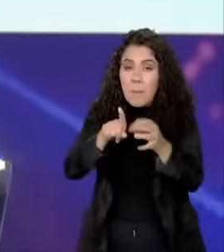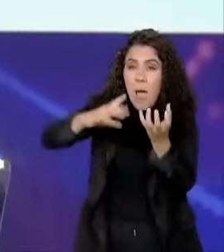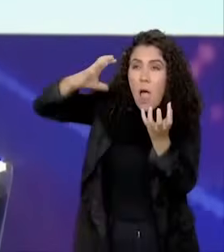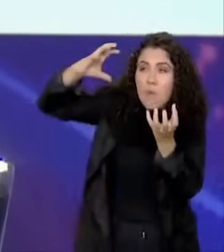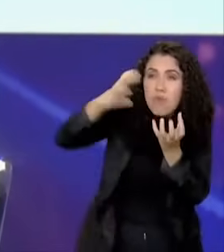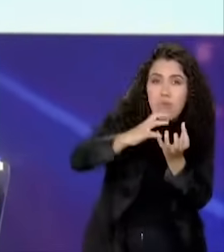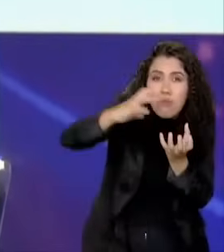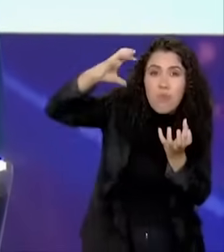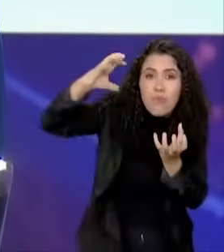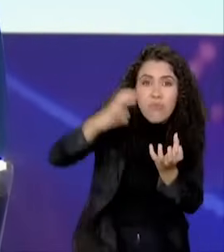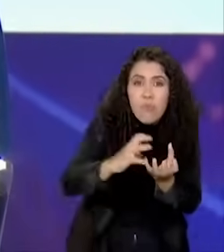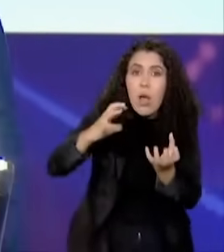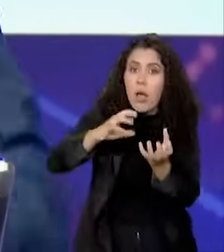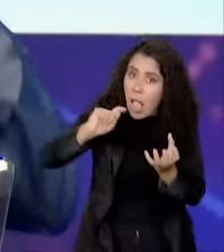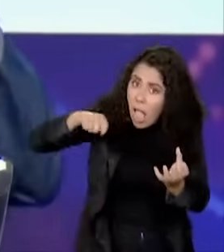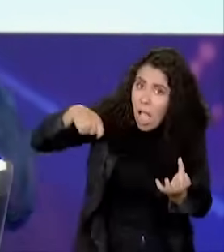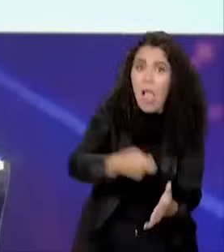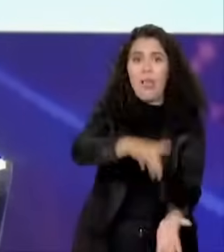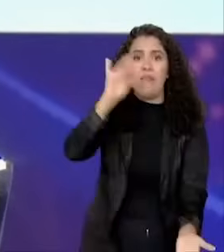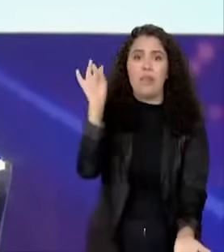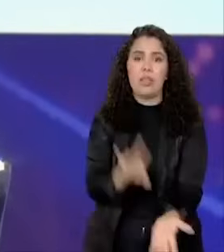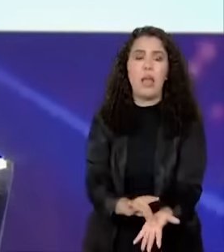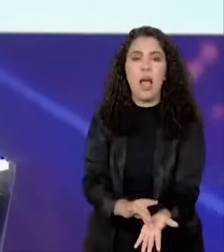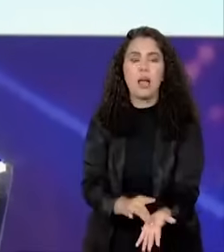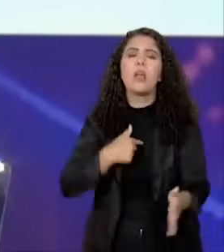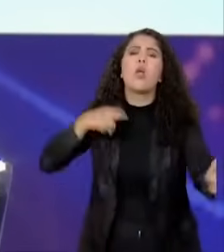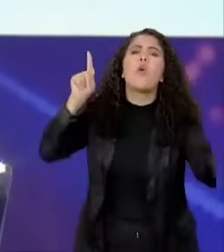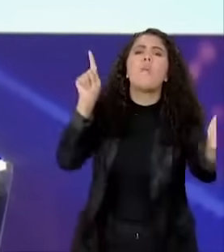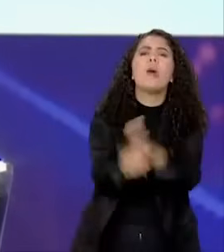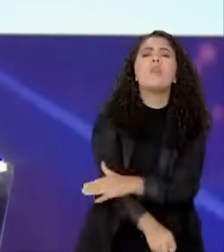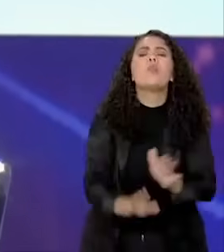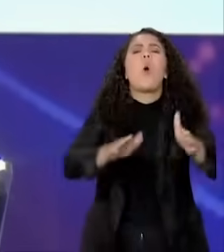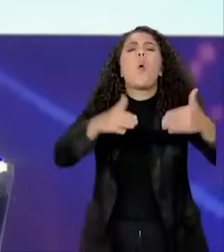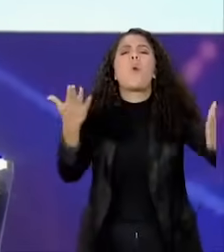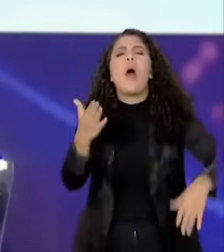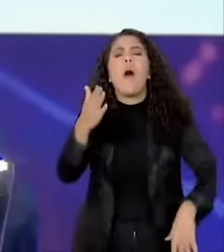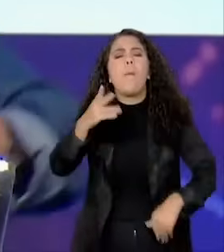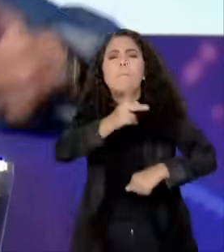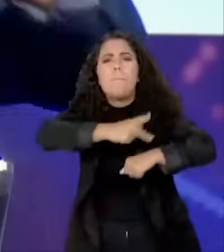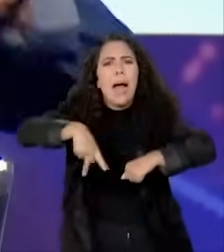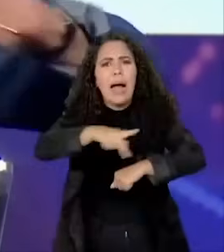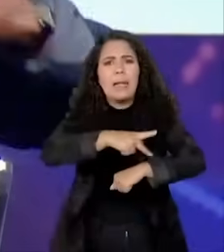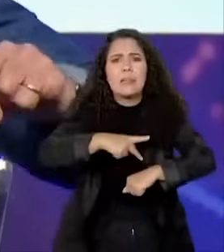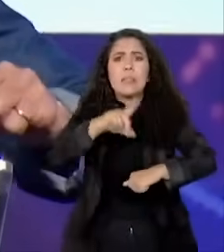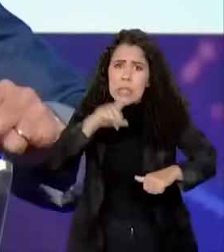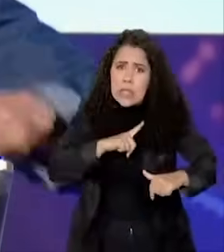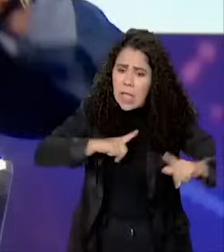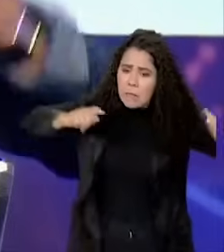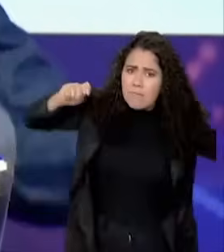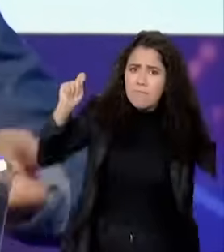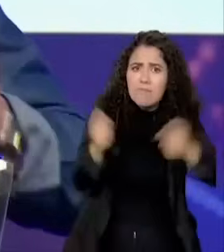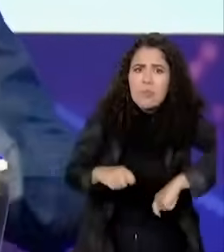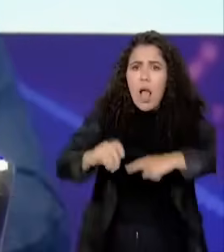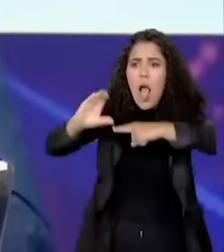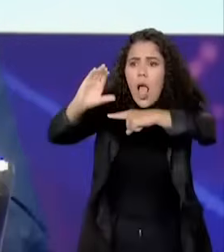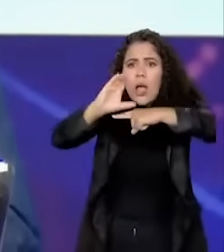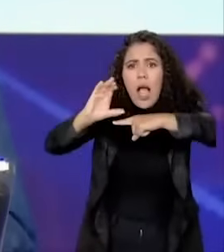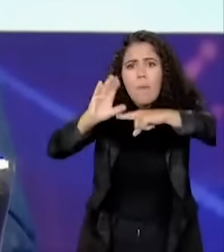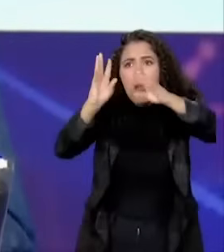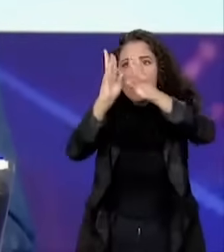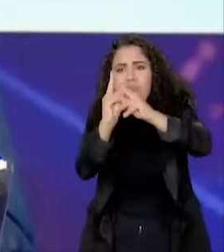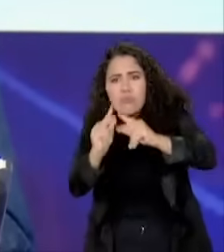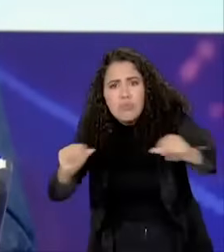uma verdade. E qual é o país que tem possibilidade de descarbonizar o planeta do que